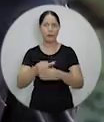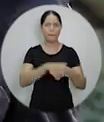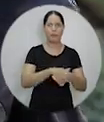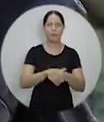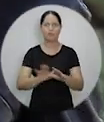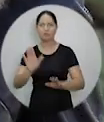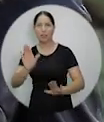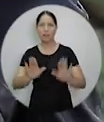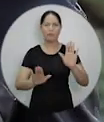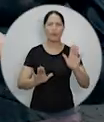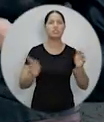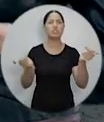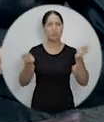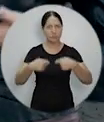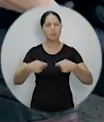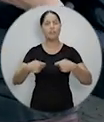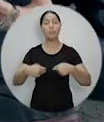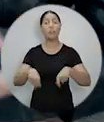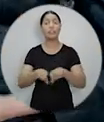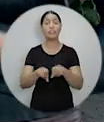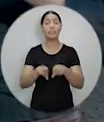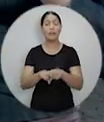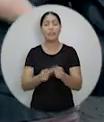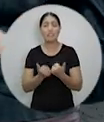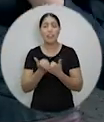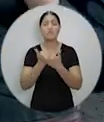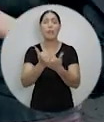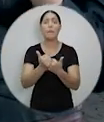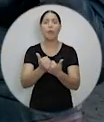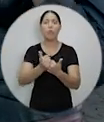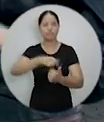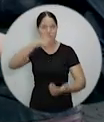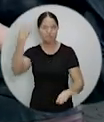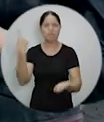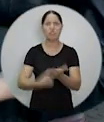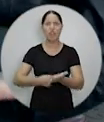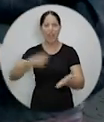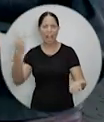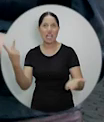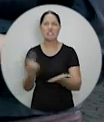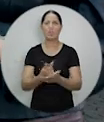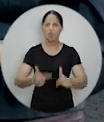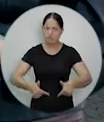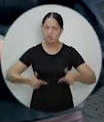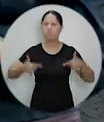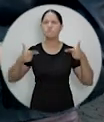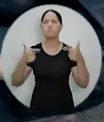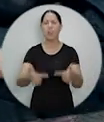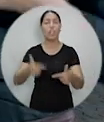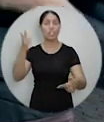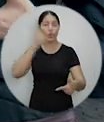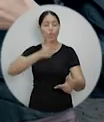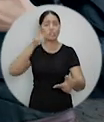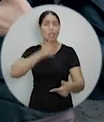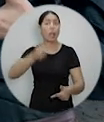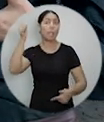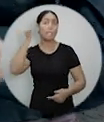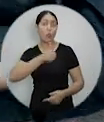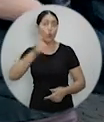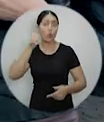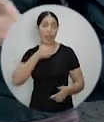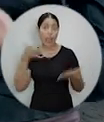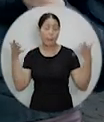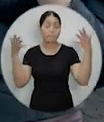votação e que nós tenhamos ali realmente ações afirmativas que vão vão incentivar as